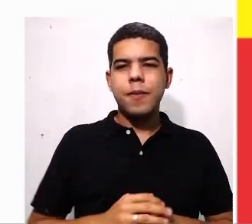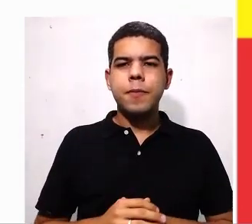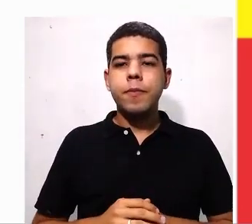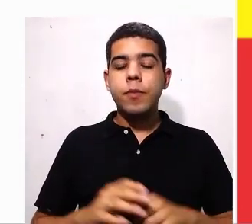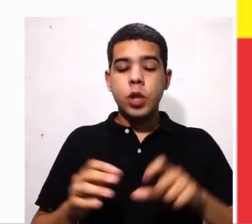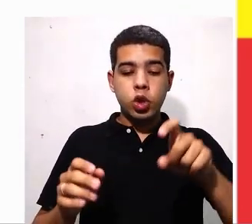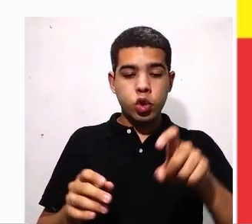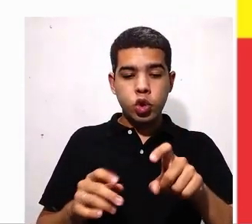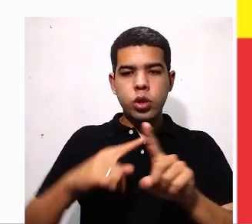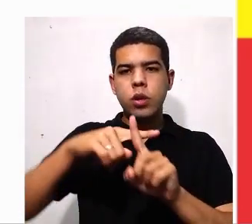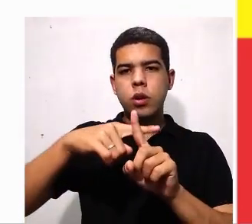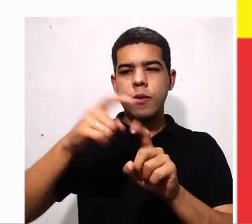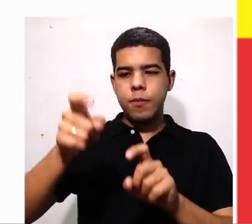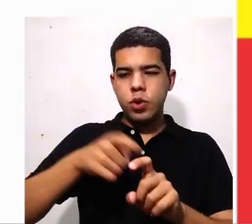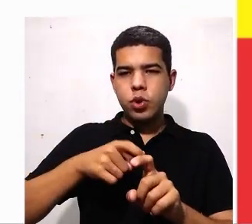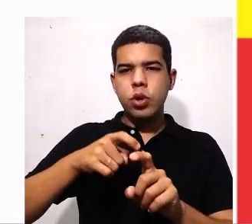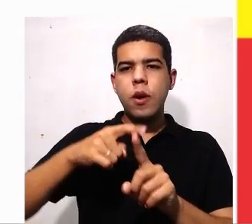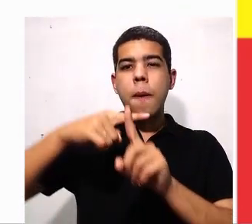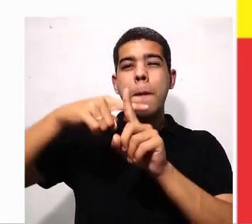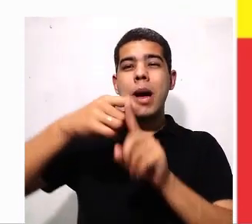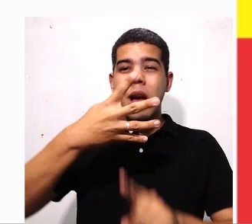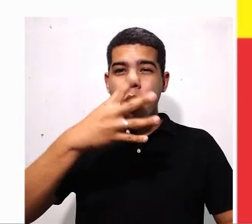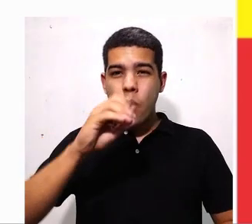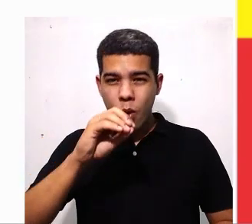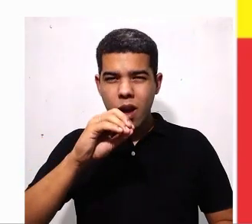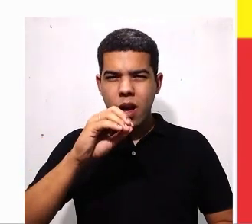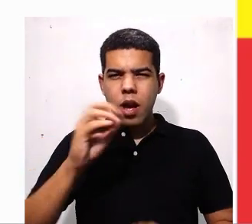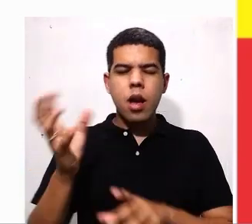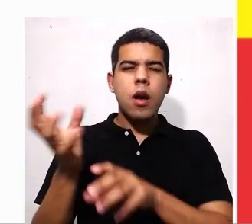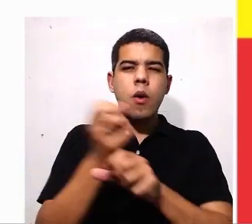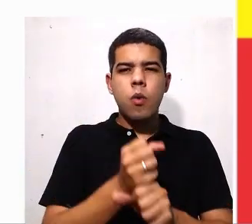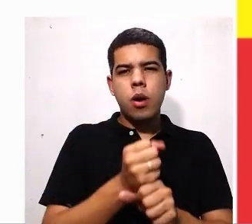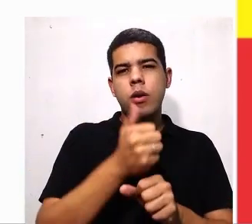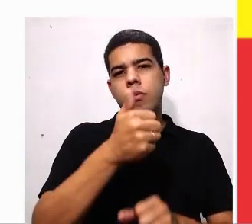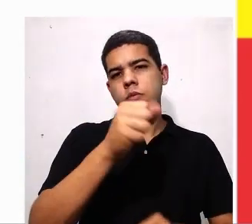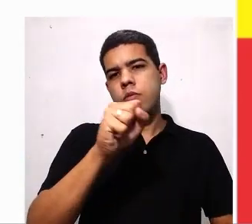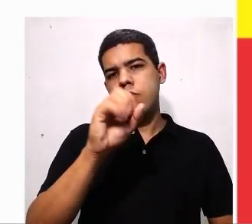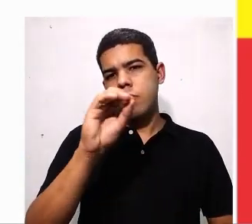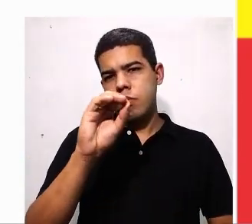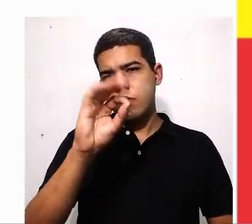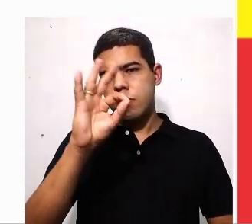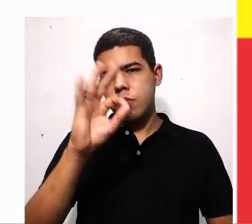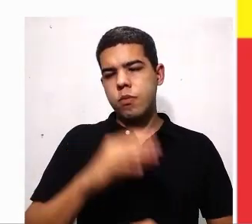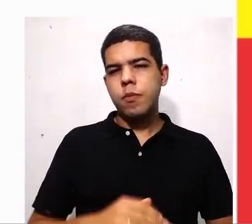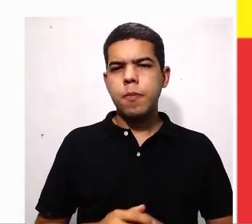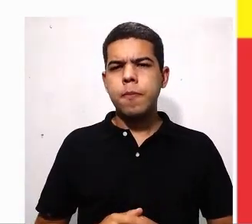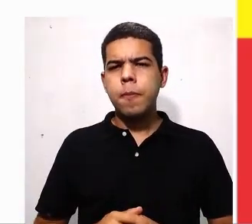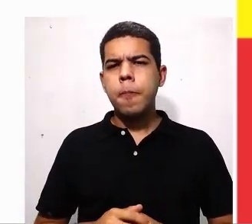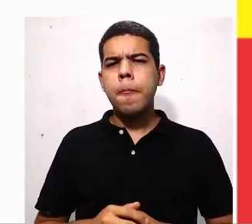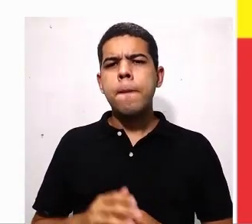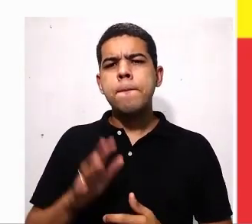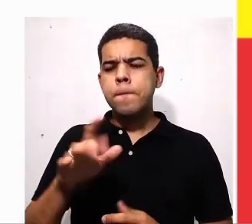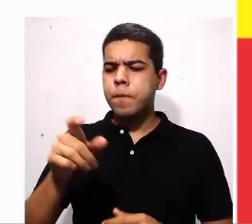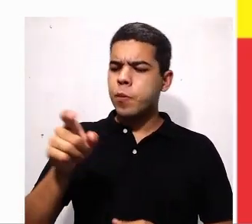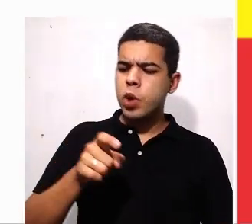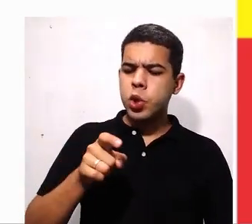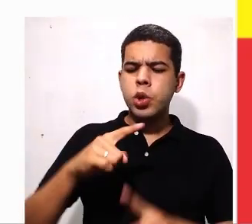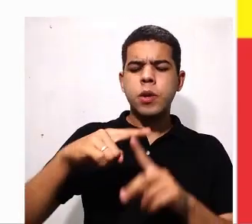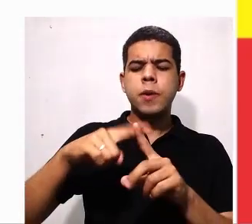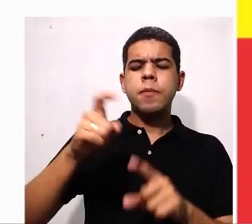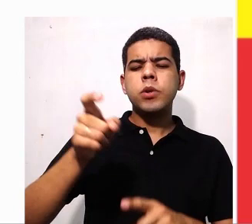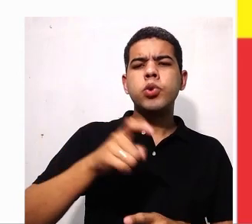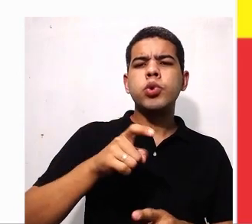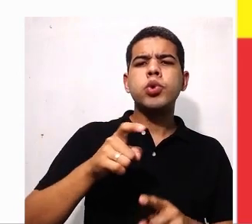somando, quanto x eu tenho? 2x. Então, o 140, nesse caso, o 40 passa